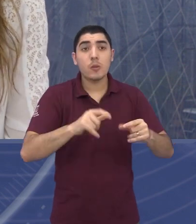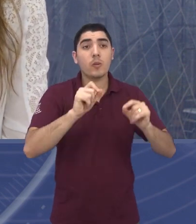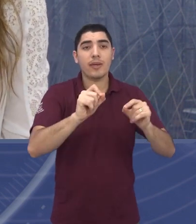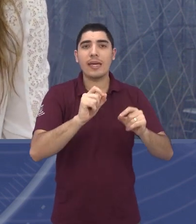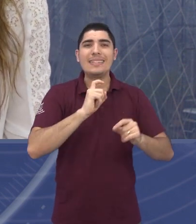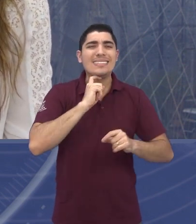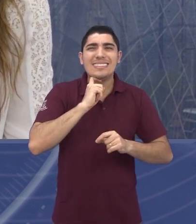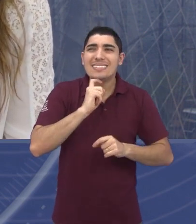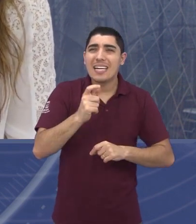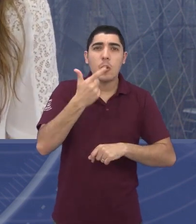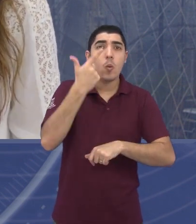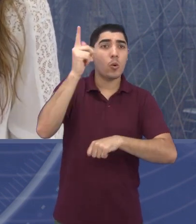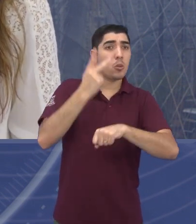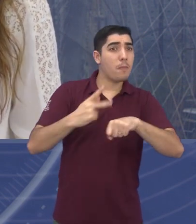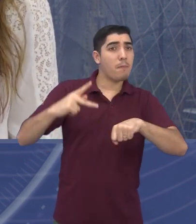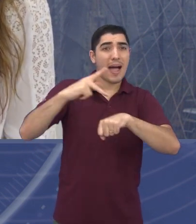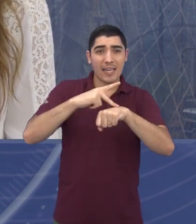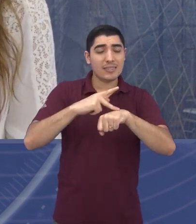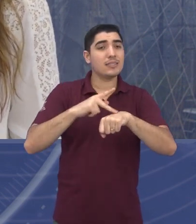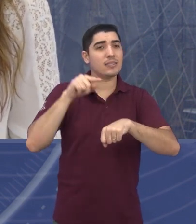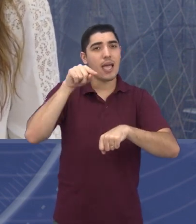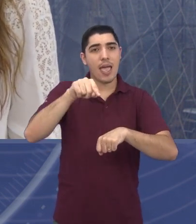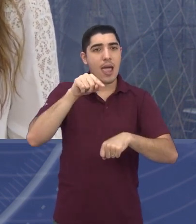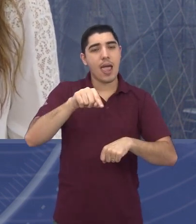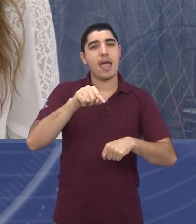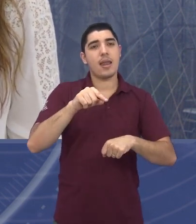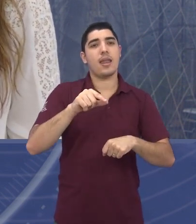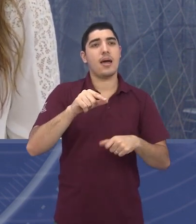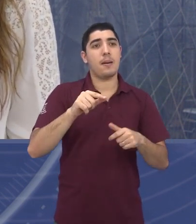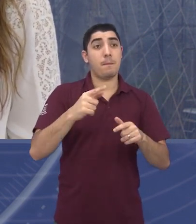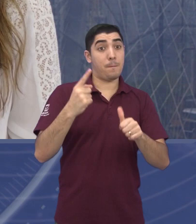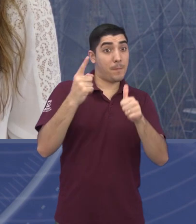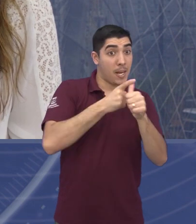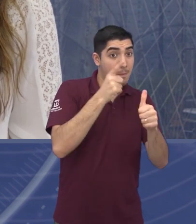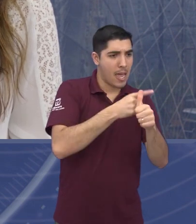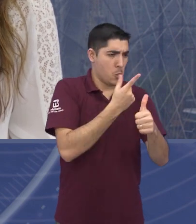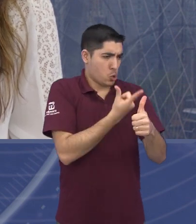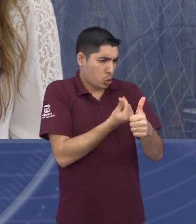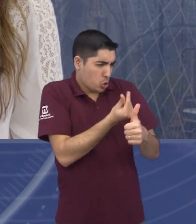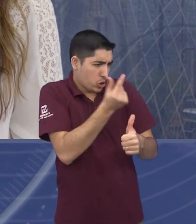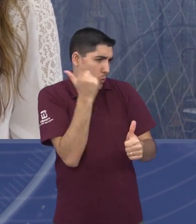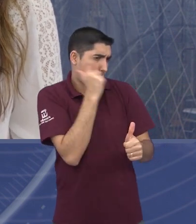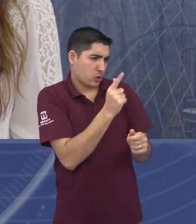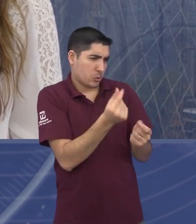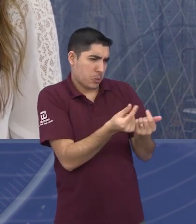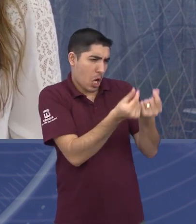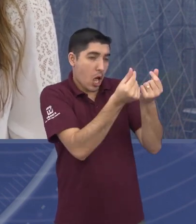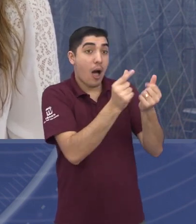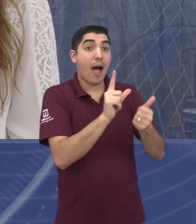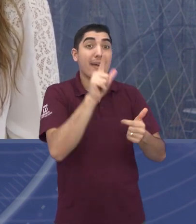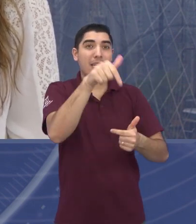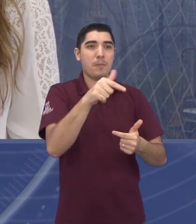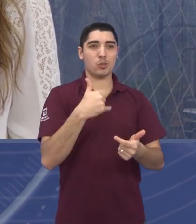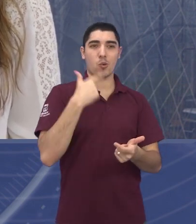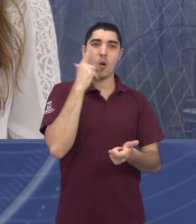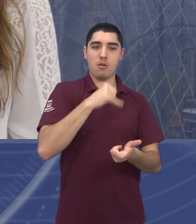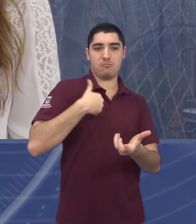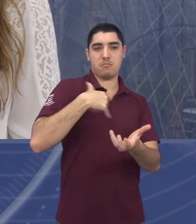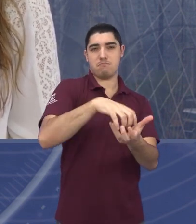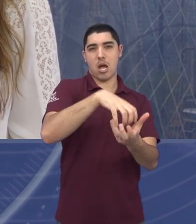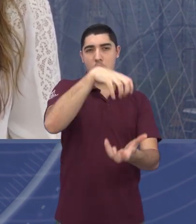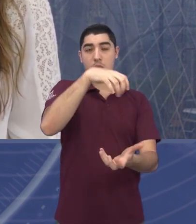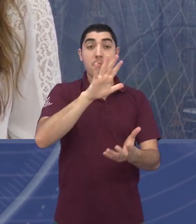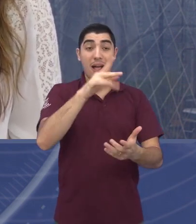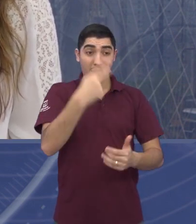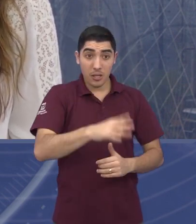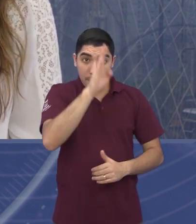país envelheceu sem antes ter enriquecido, se desenvolvido de fato. E a gente sabe que a nossa realidade é